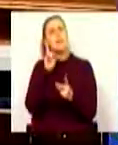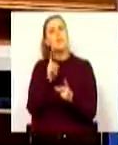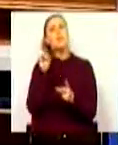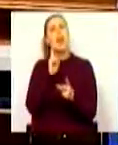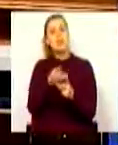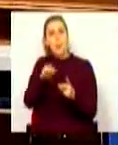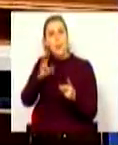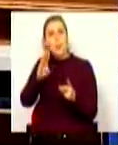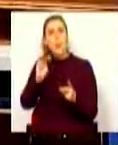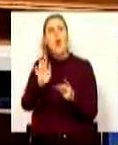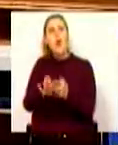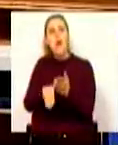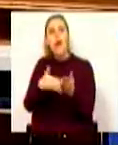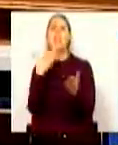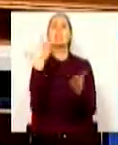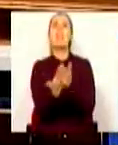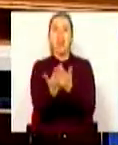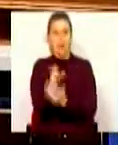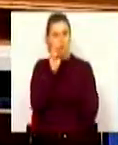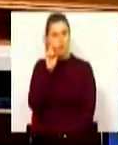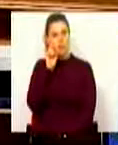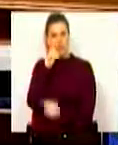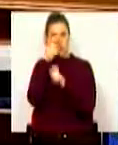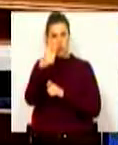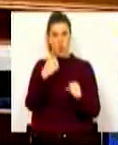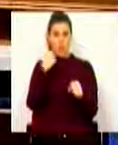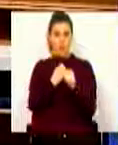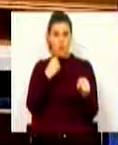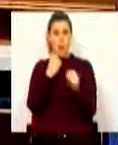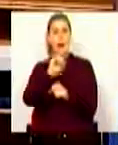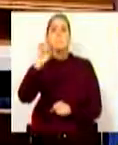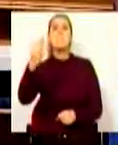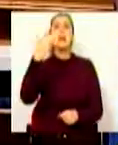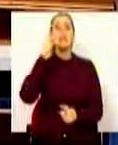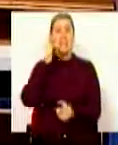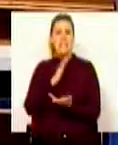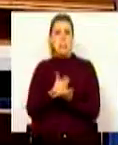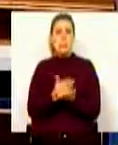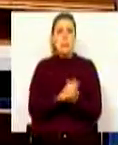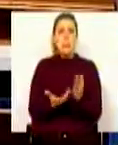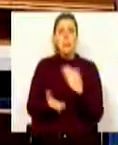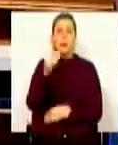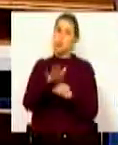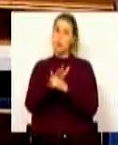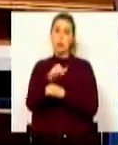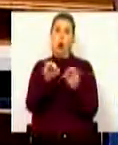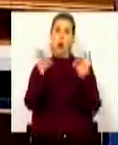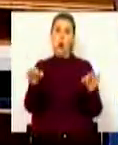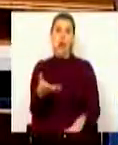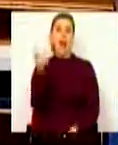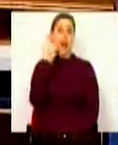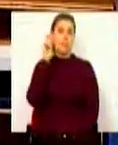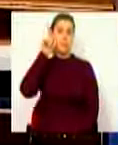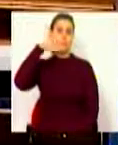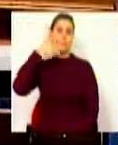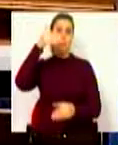que o PS atribui à proteção dos trabalhadores, sobretudo dos mais vulneráveis, como é o caso dos trabalhadores dos